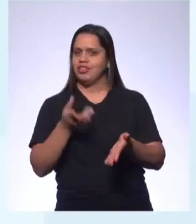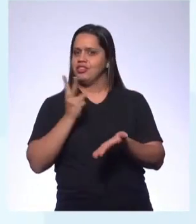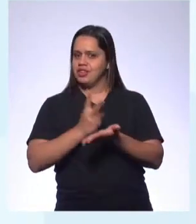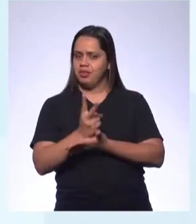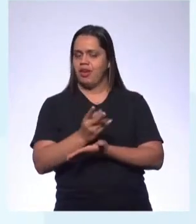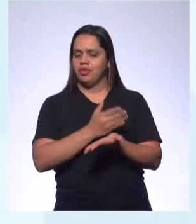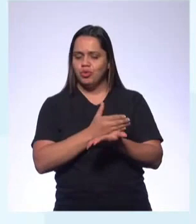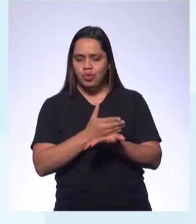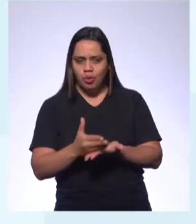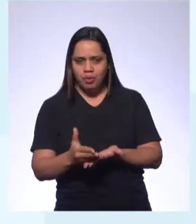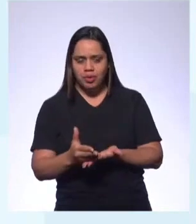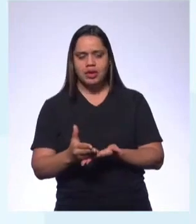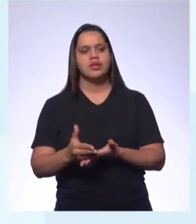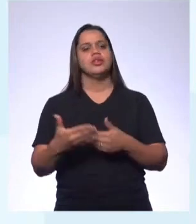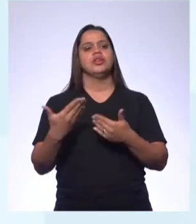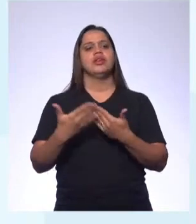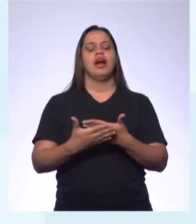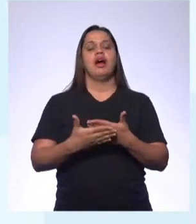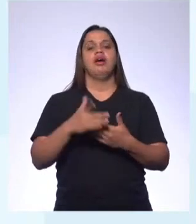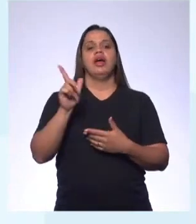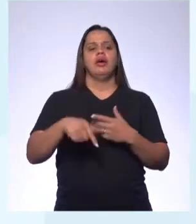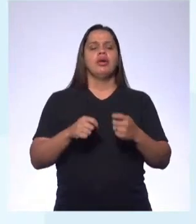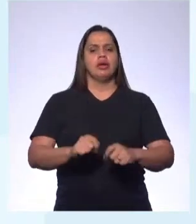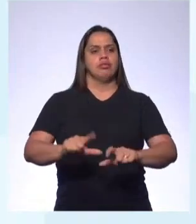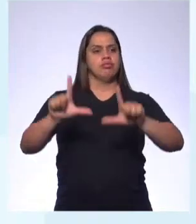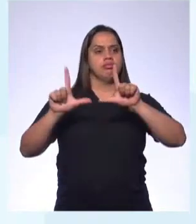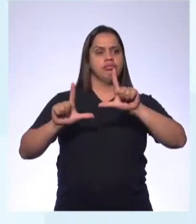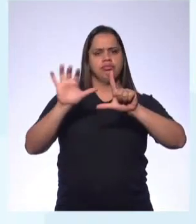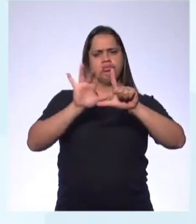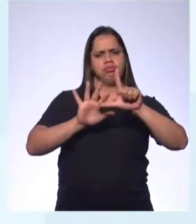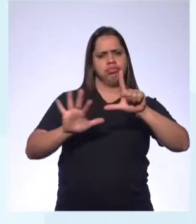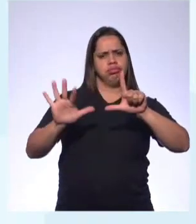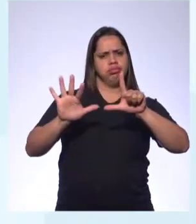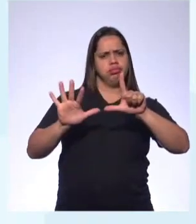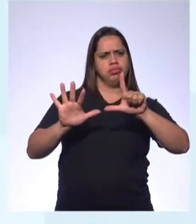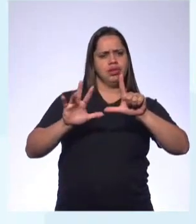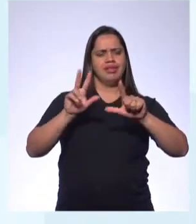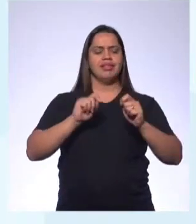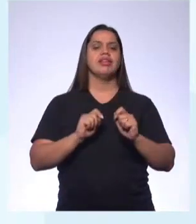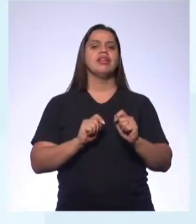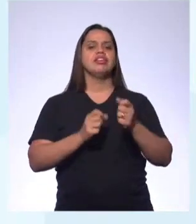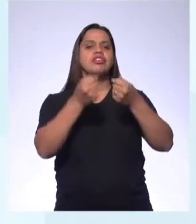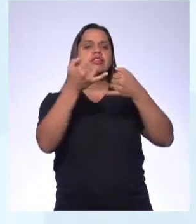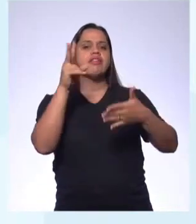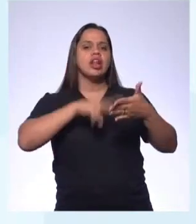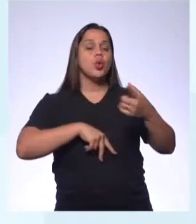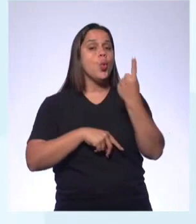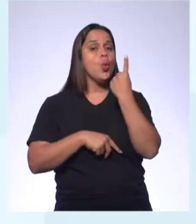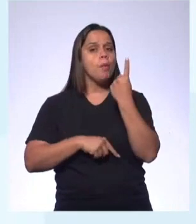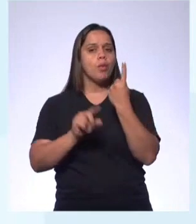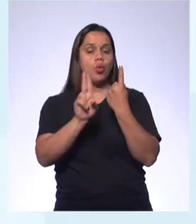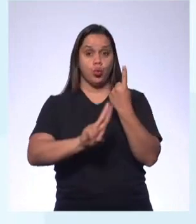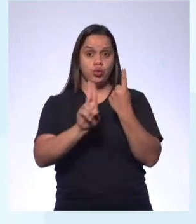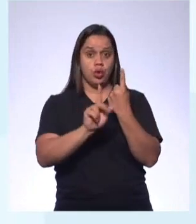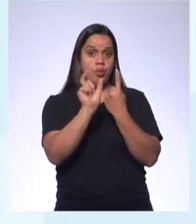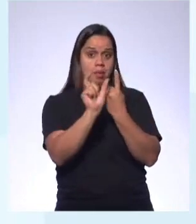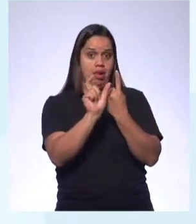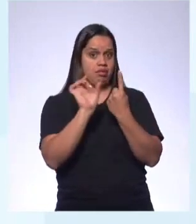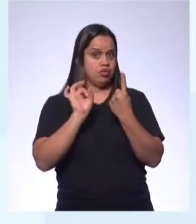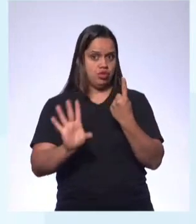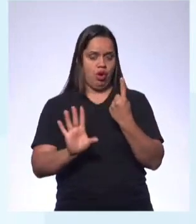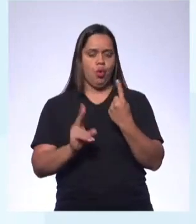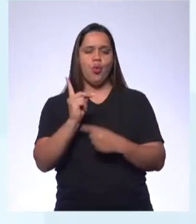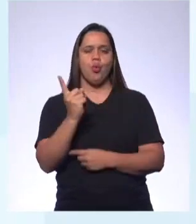faz no início da aula. Descreva a leitura em uma palavra. A gente vai dar um minutinho